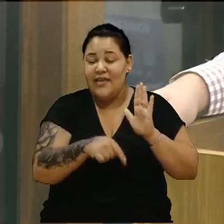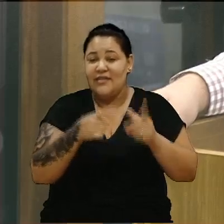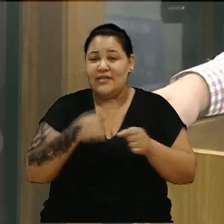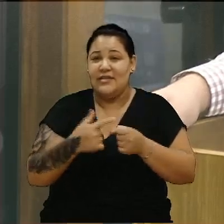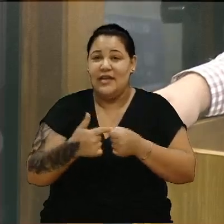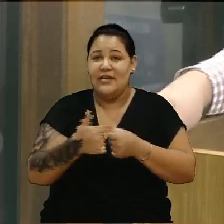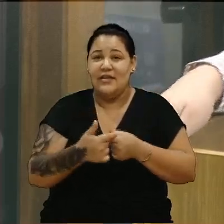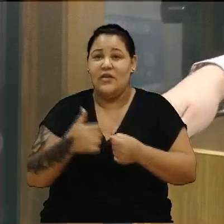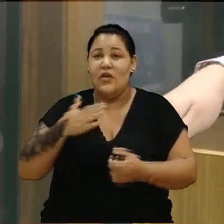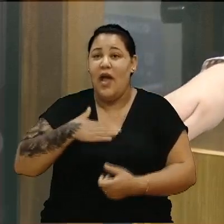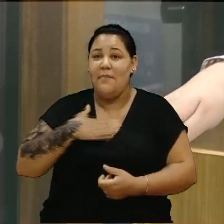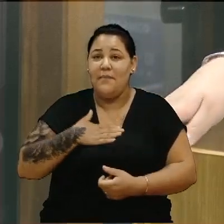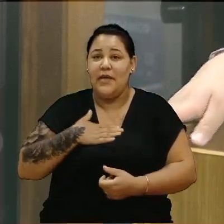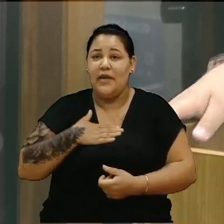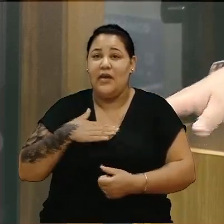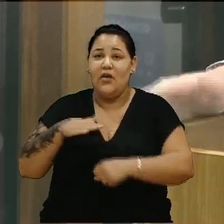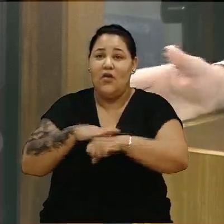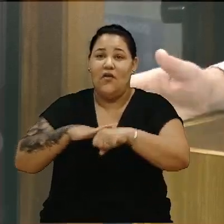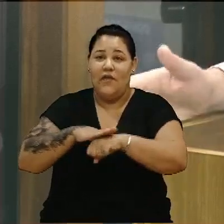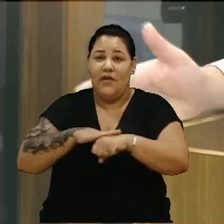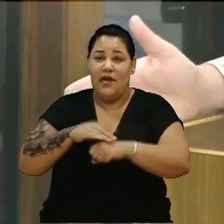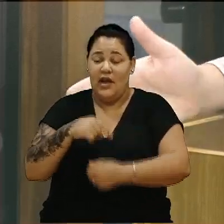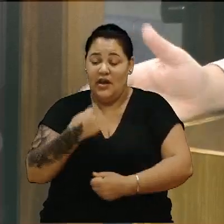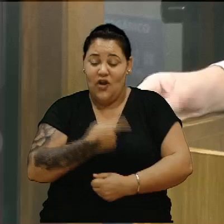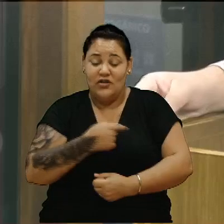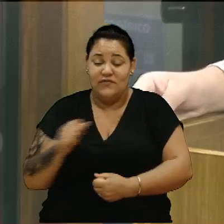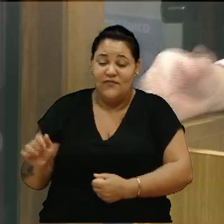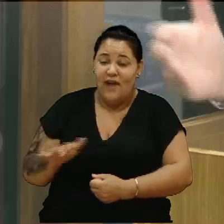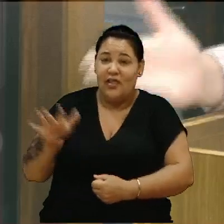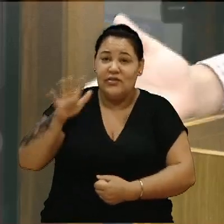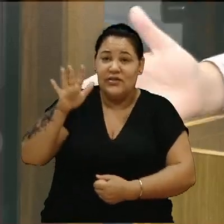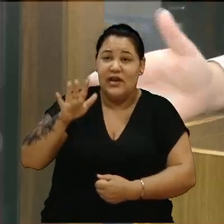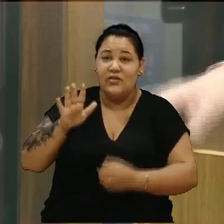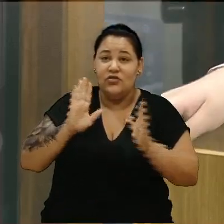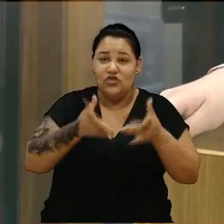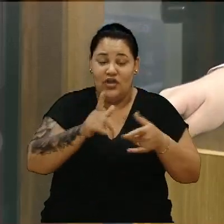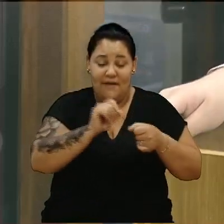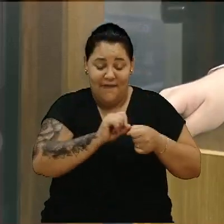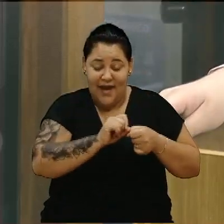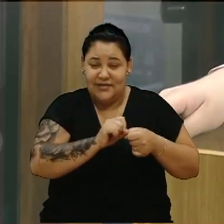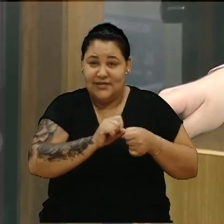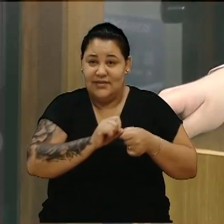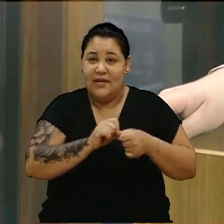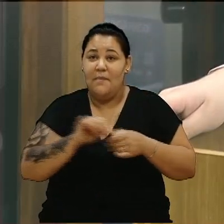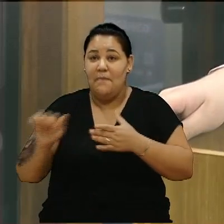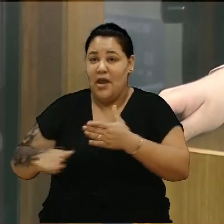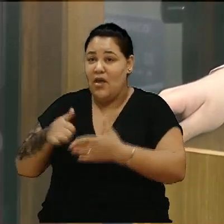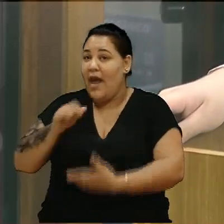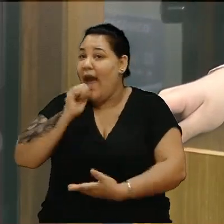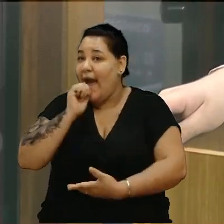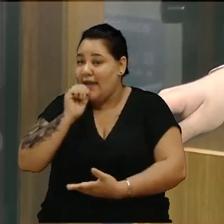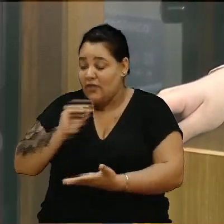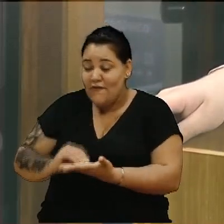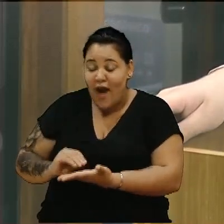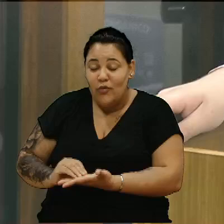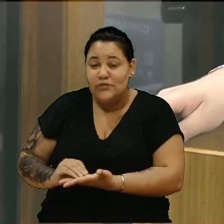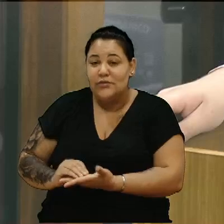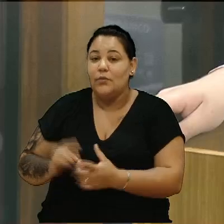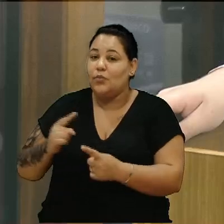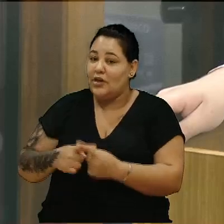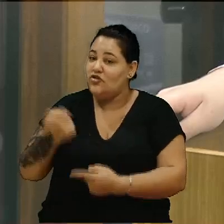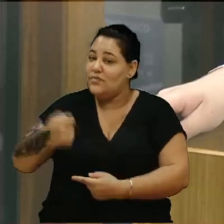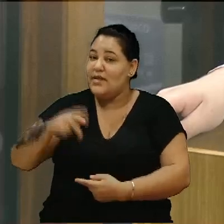meu diálogo é justamente em cima disso, nós darmos valor àquilo que já é feito, reforçar aquilo que ainda está em déficit, até porque nós temos que